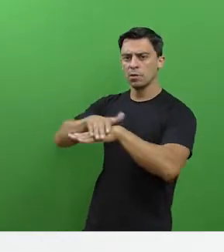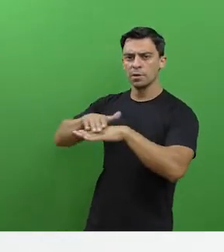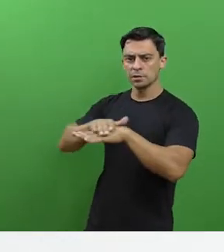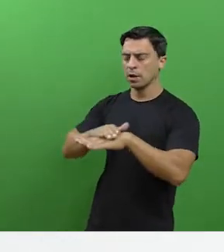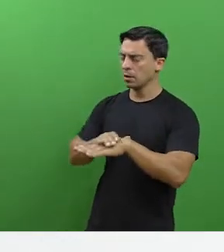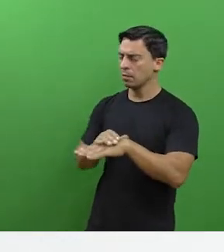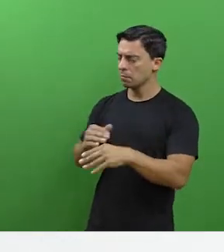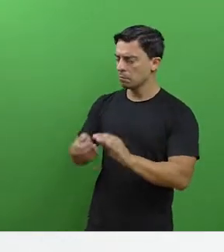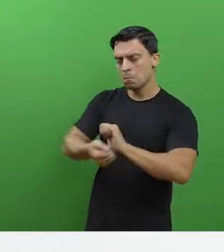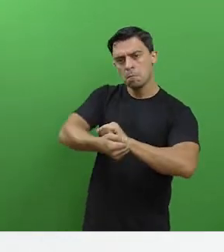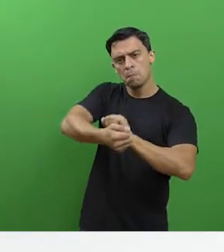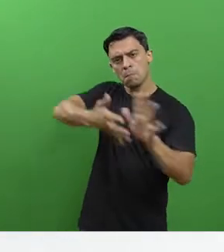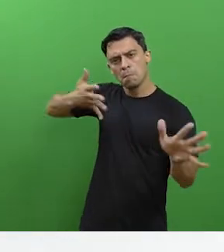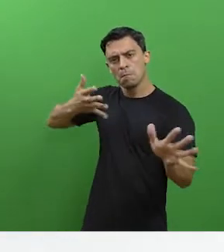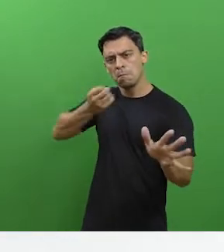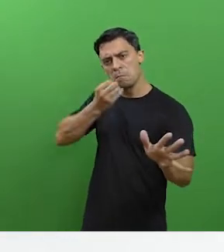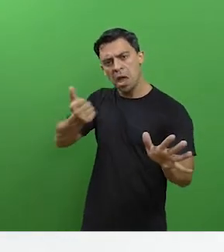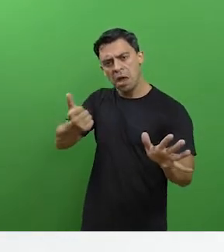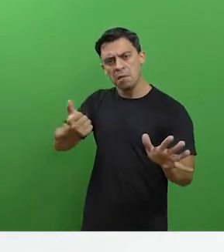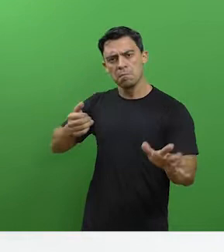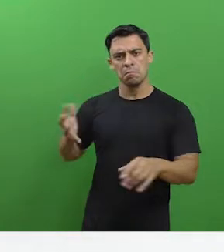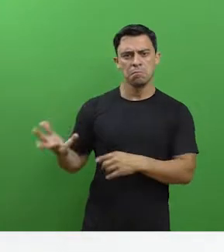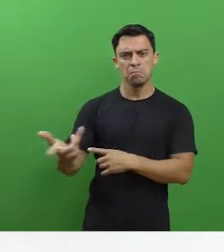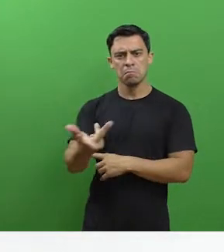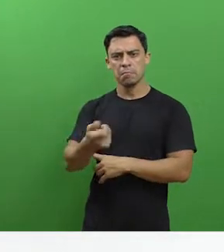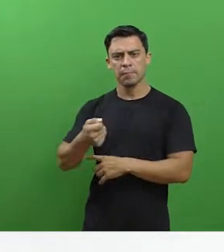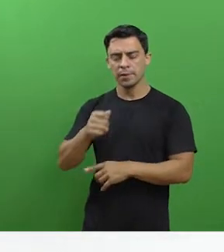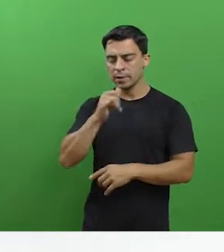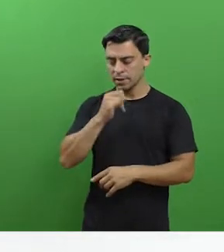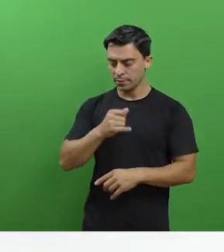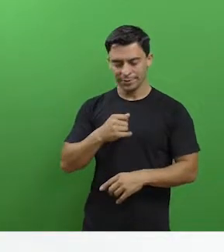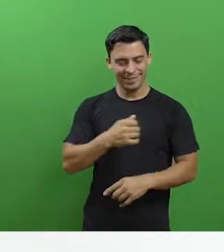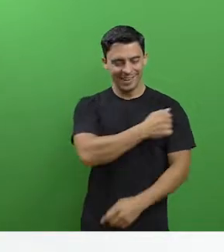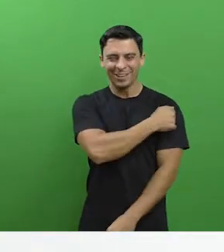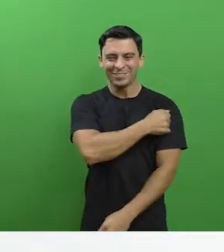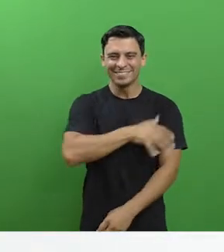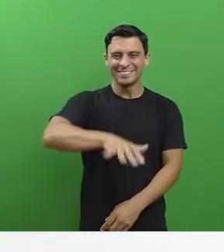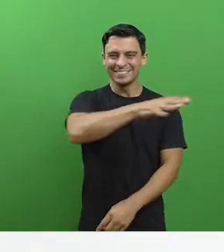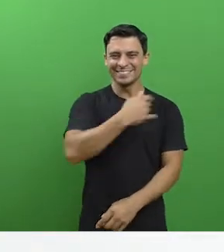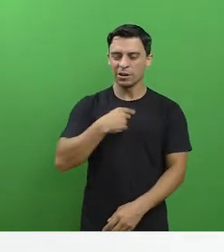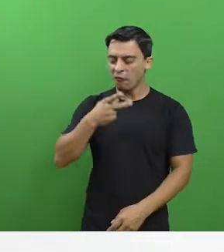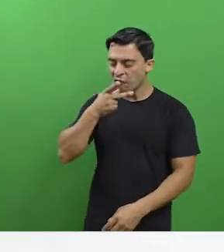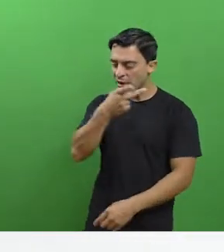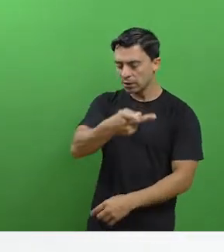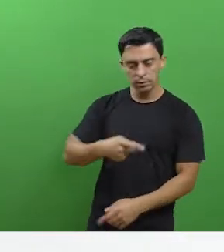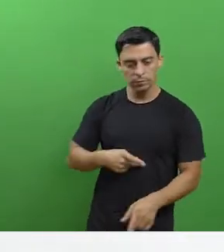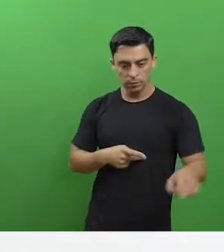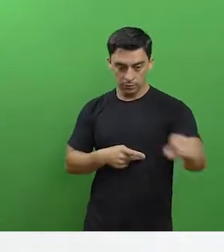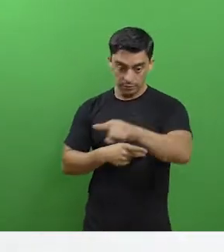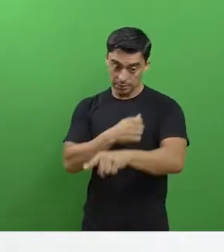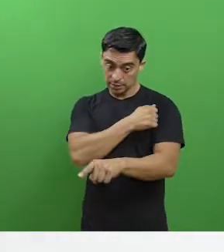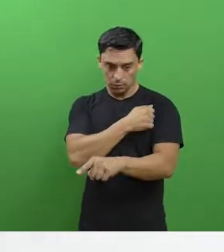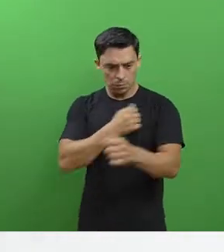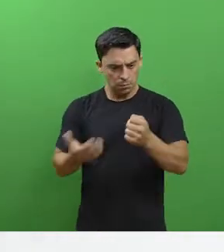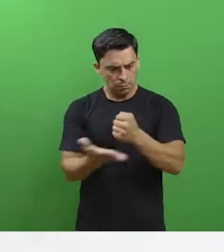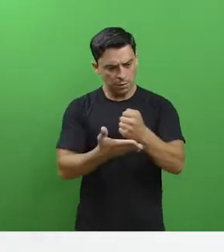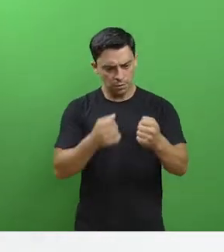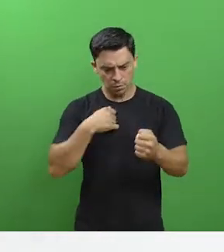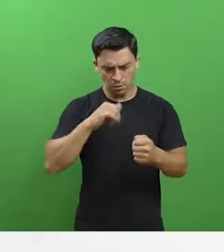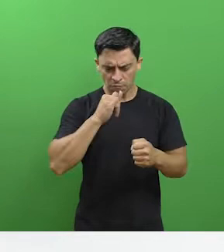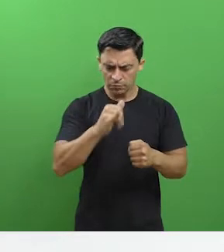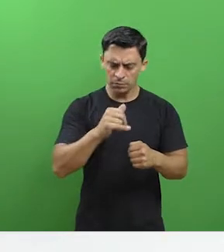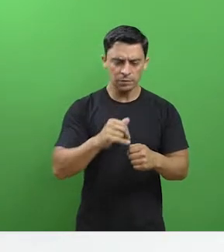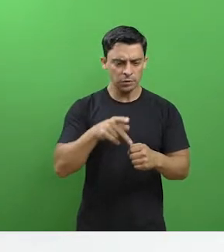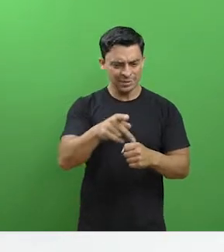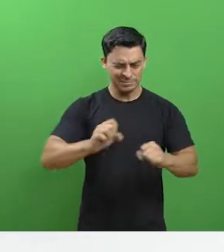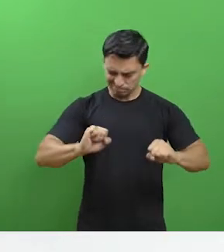lá no curso que eu faço, o básico, eu digo assim, vocês pensem assim, que se vocês se esforçarem, vocês não precisam,